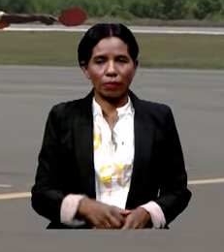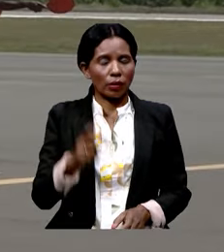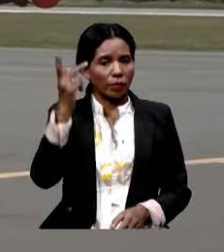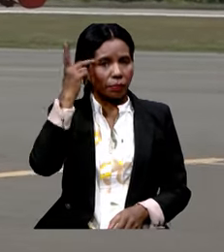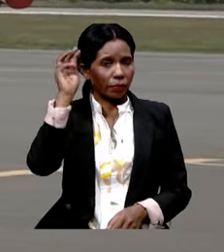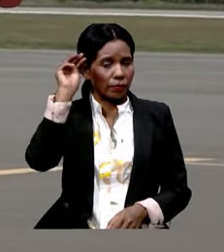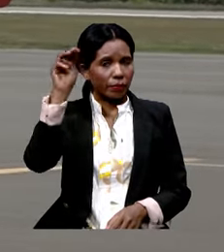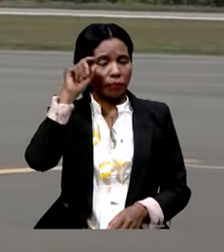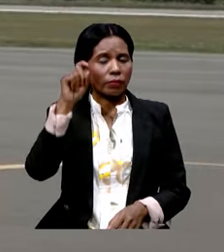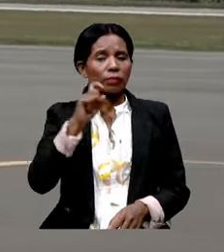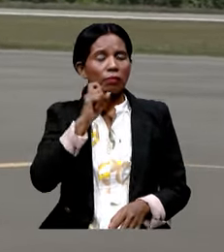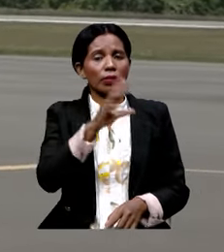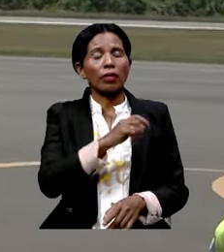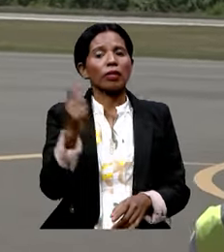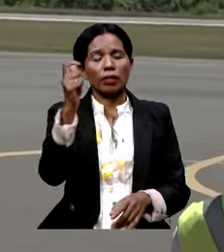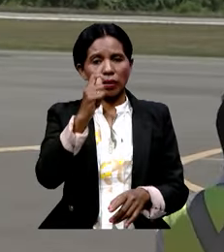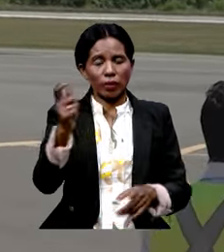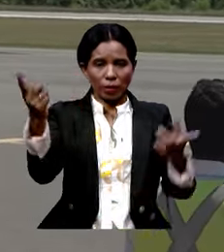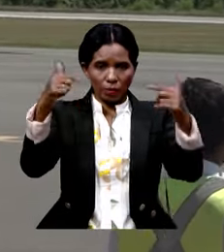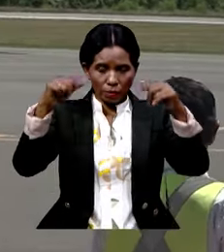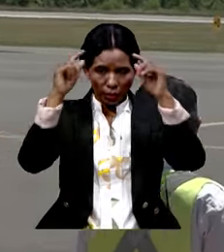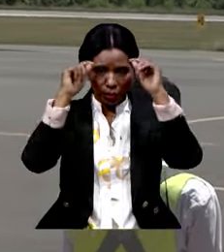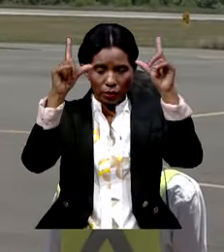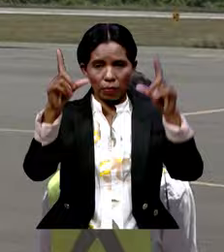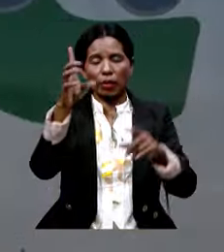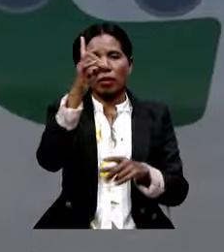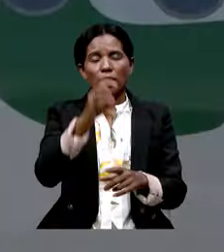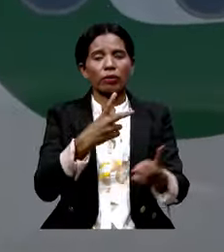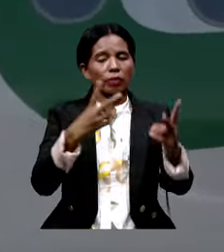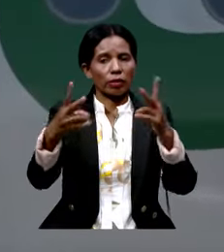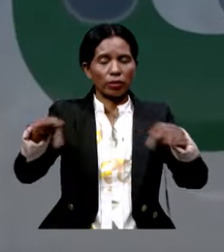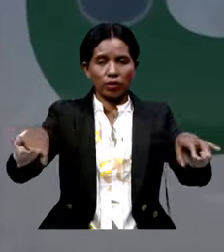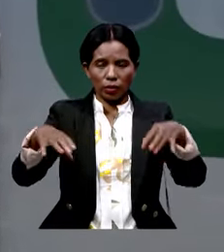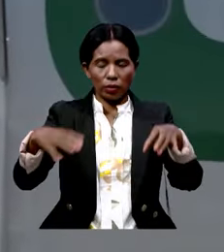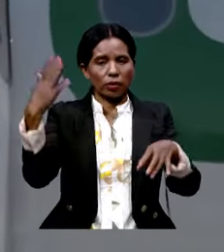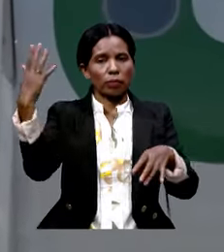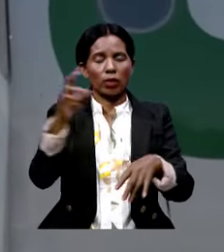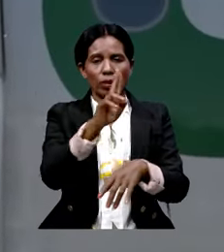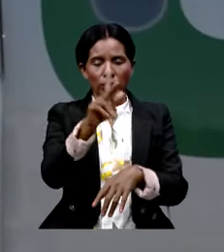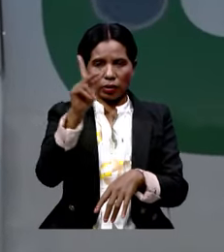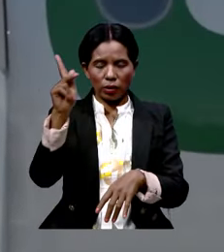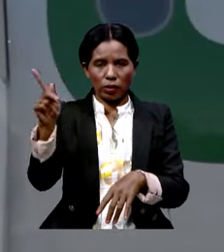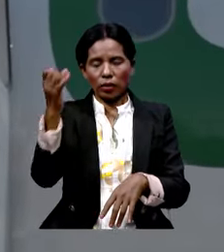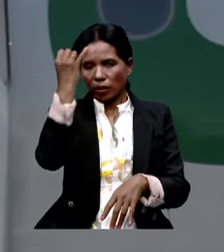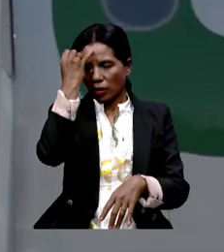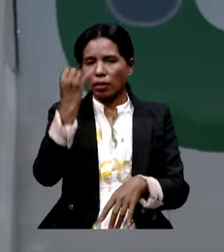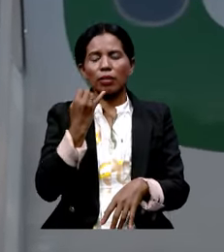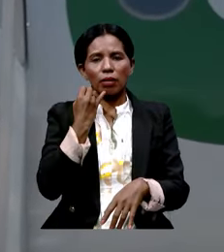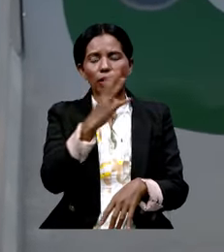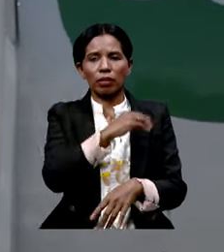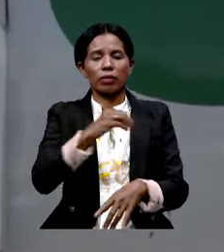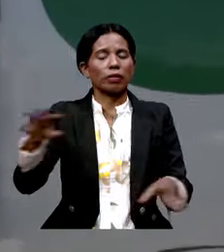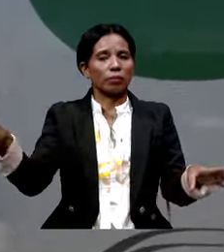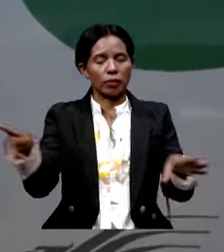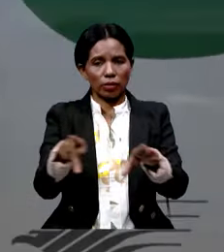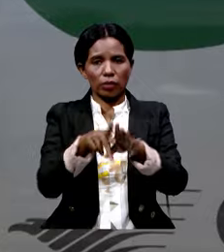Primeiro-ministro Kairala Sonan Gusmão, terça-ne, Vila Ricas, Mai, Dili, foi na lau viagem serviço para Reino Unido, Grécia, no Itália, onde